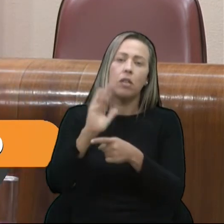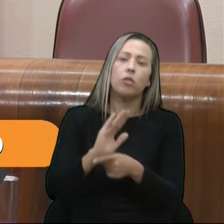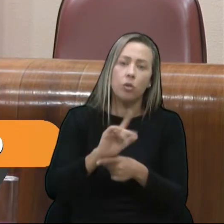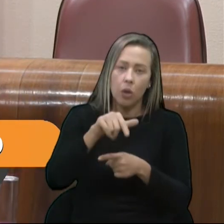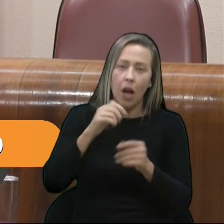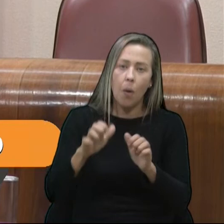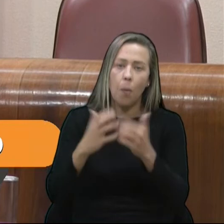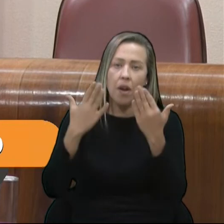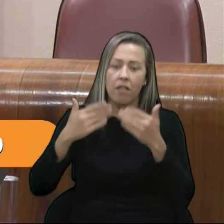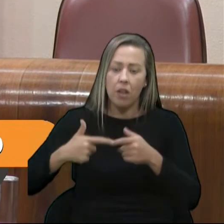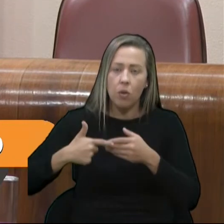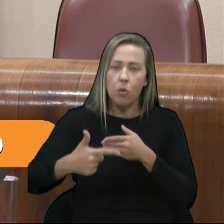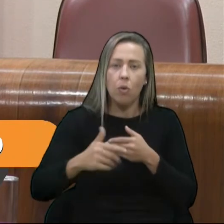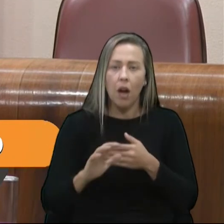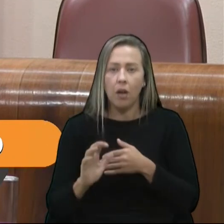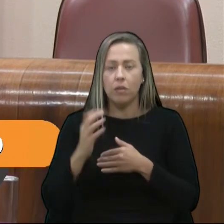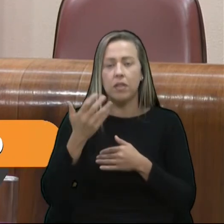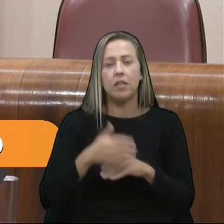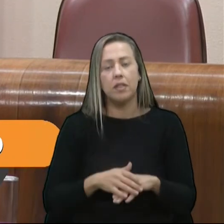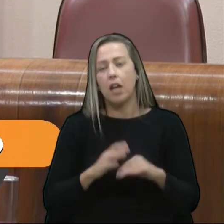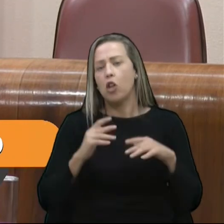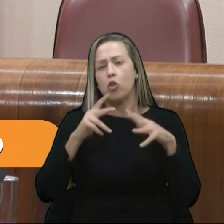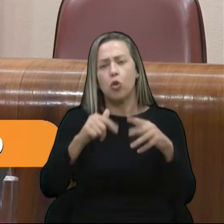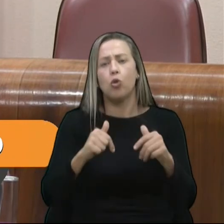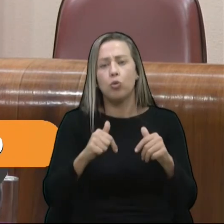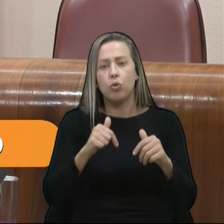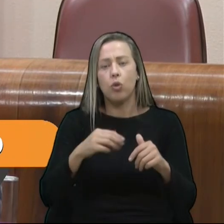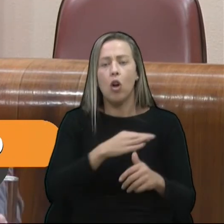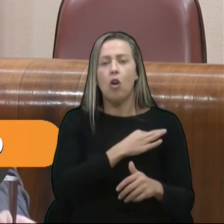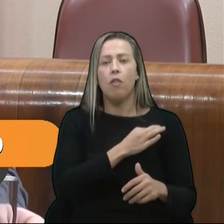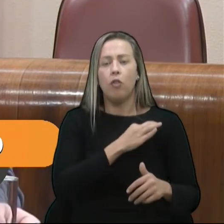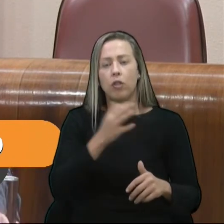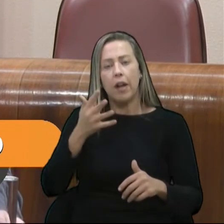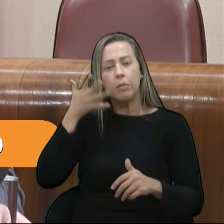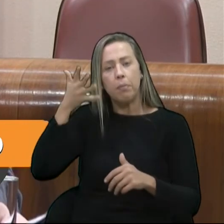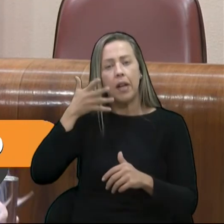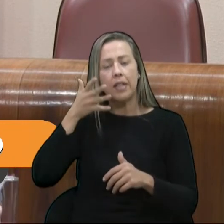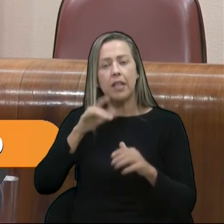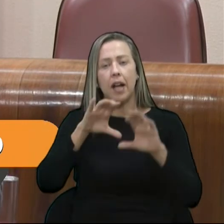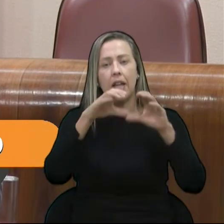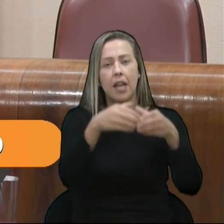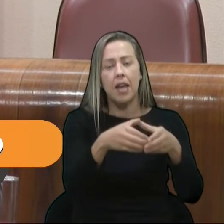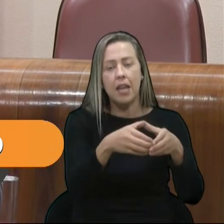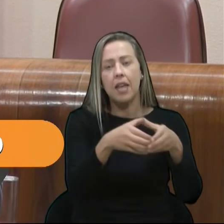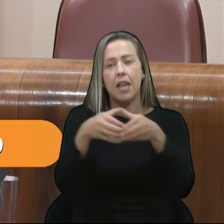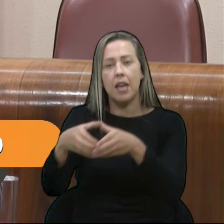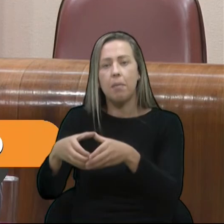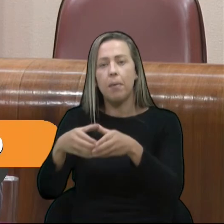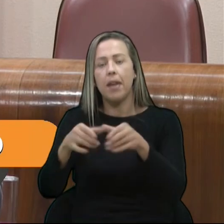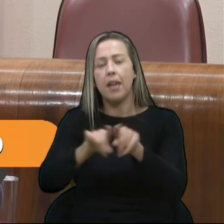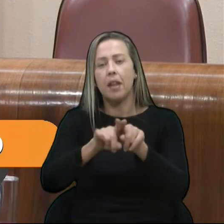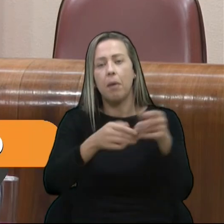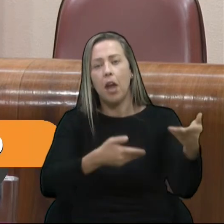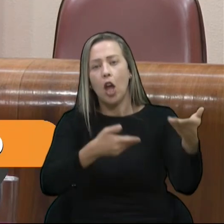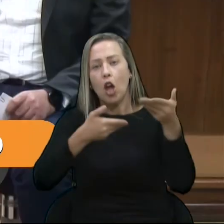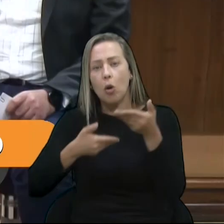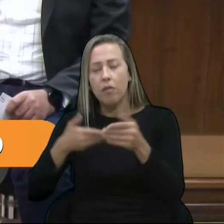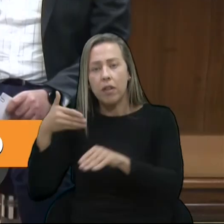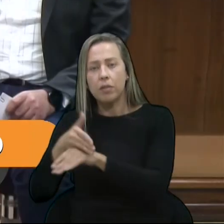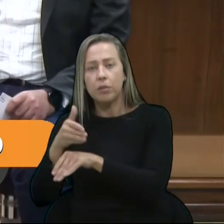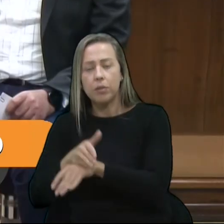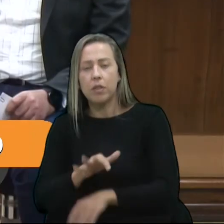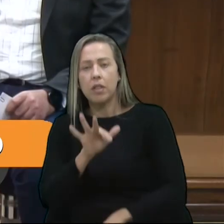este evento, Fábio. A doação de todos, da equipe e também dos nossos convidados.